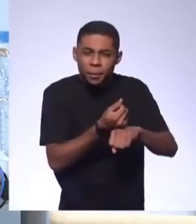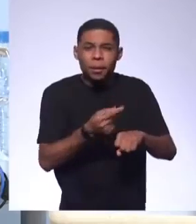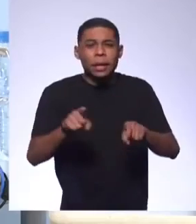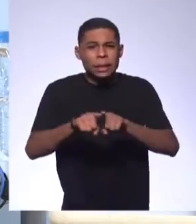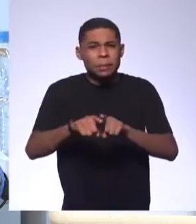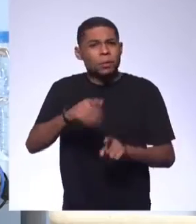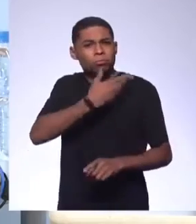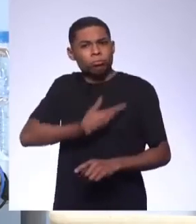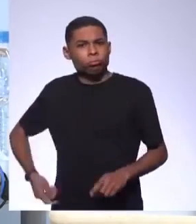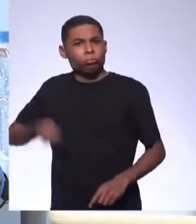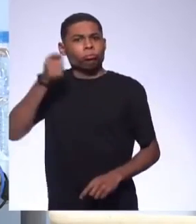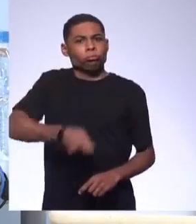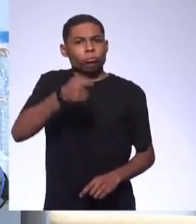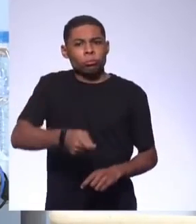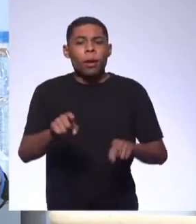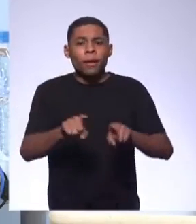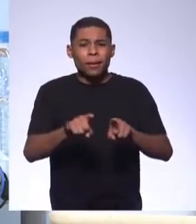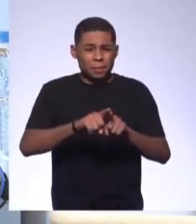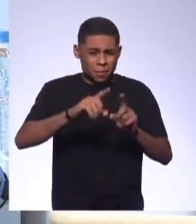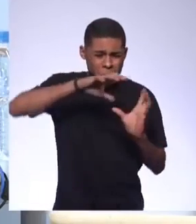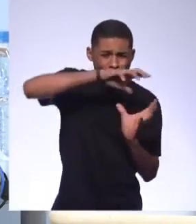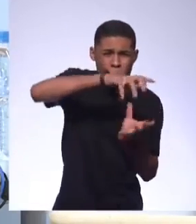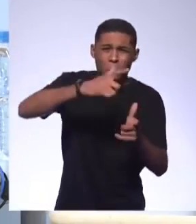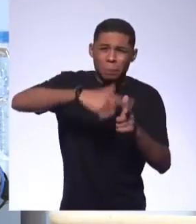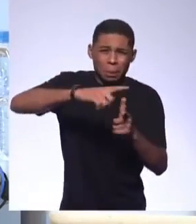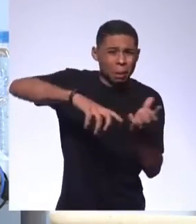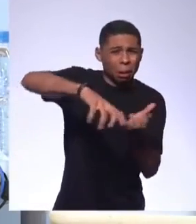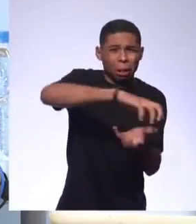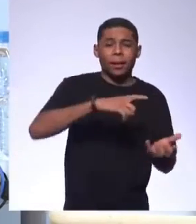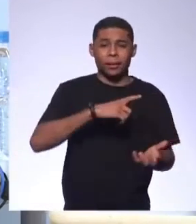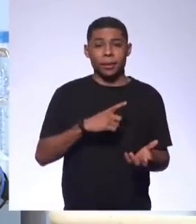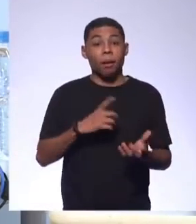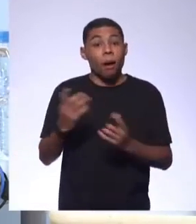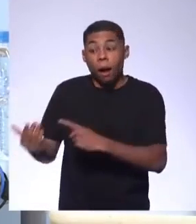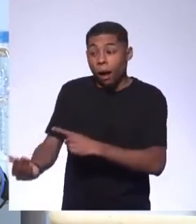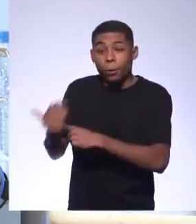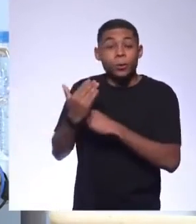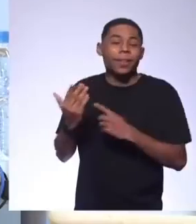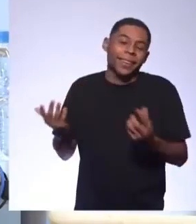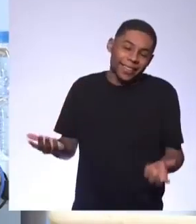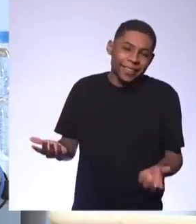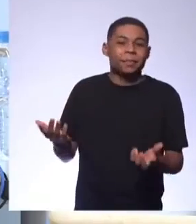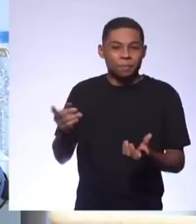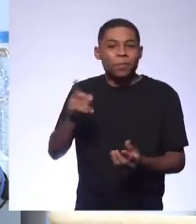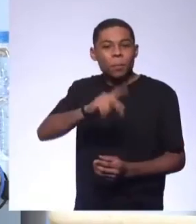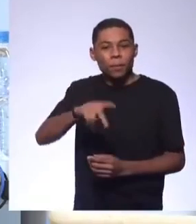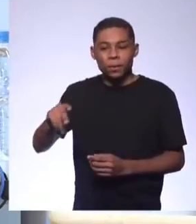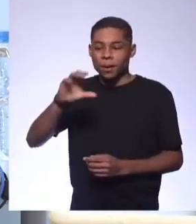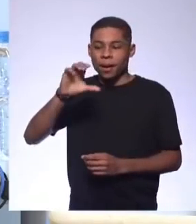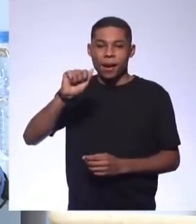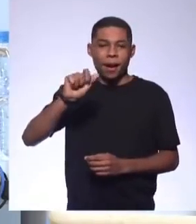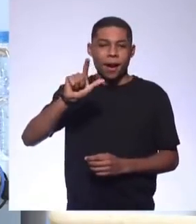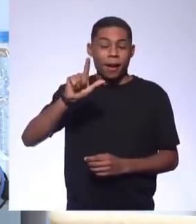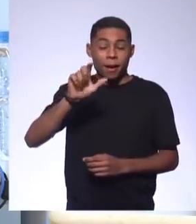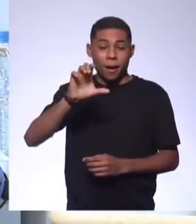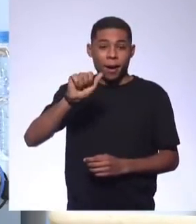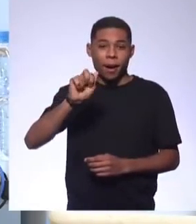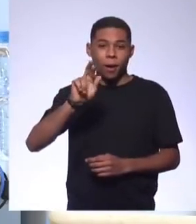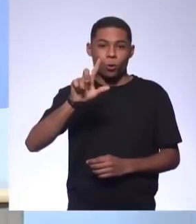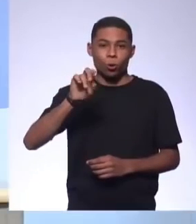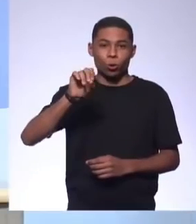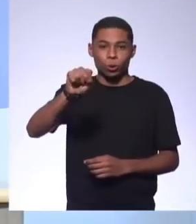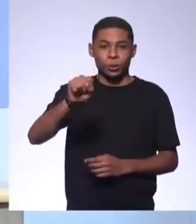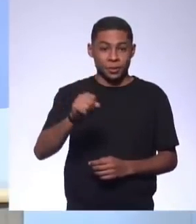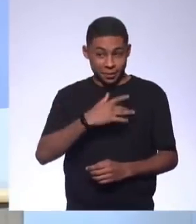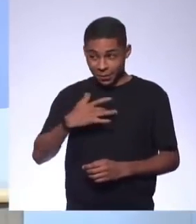totalitarismos e conflitos mundiais. Quem vai ministrar essa aula de hoje, claro, é o professor Carlos Neri. Tudo bem, professor Carlos?